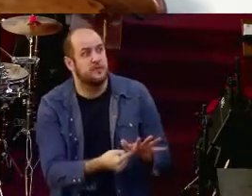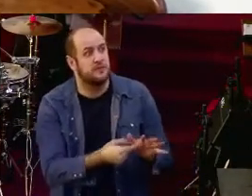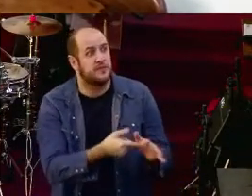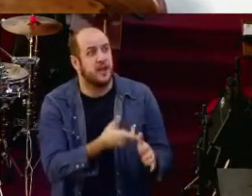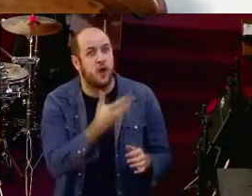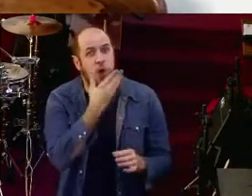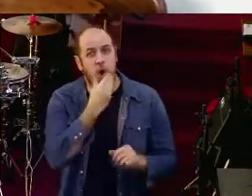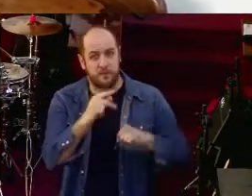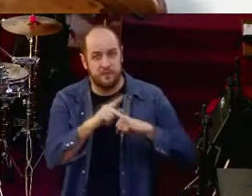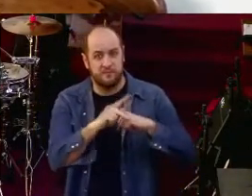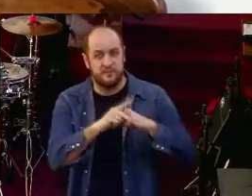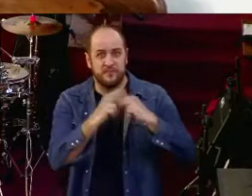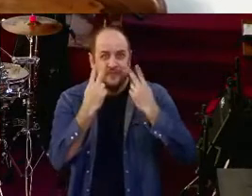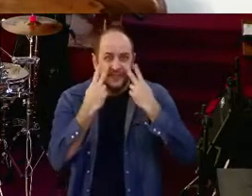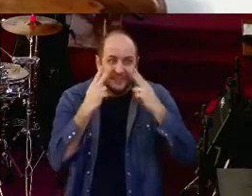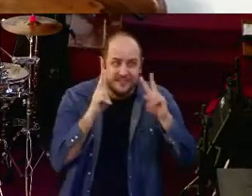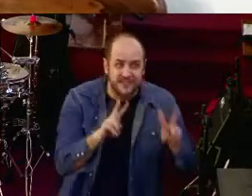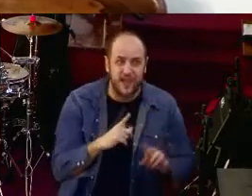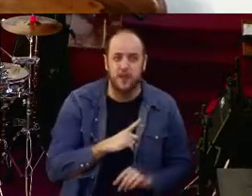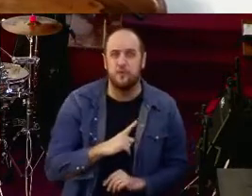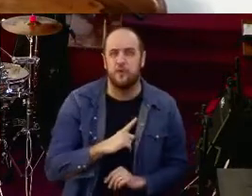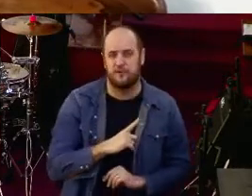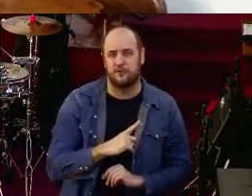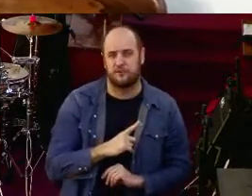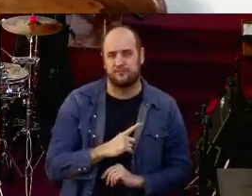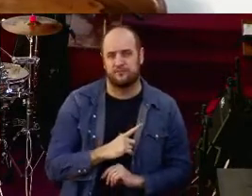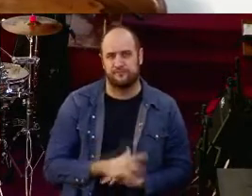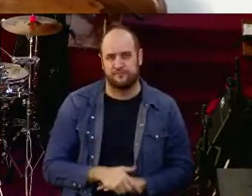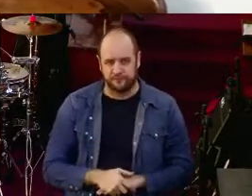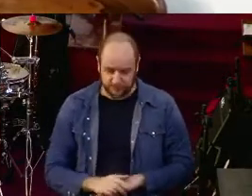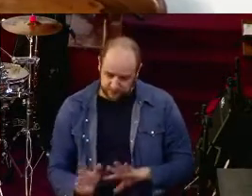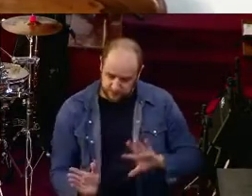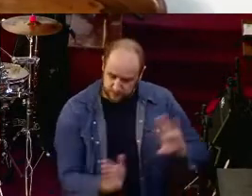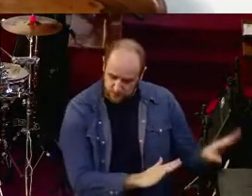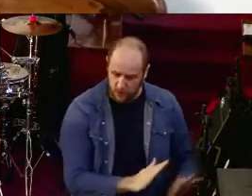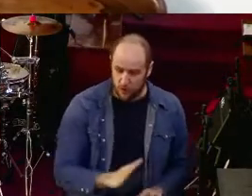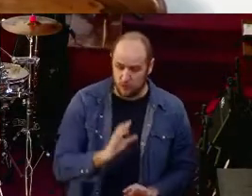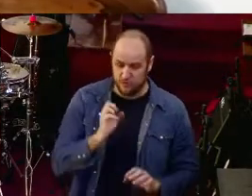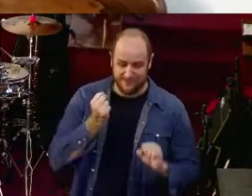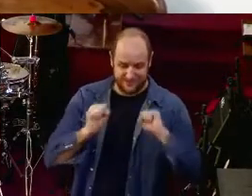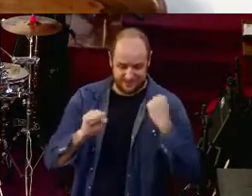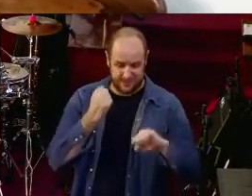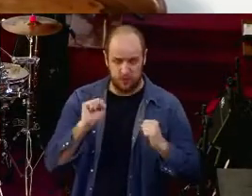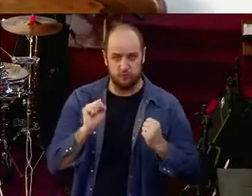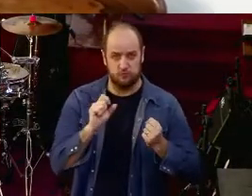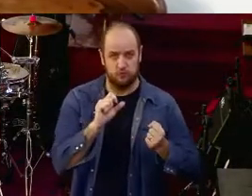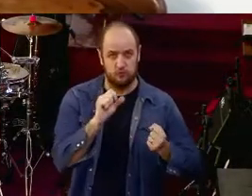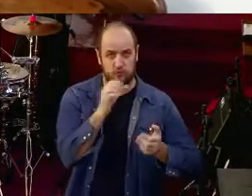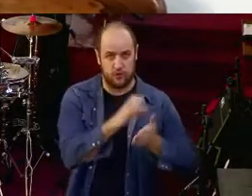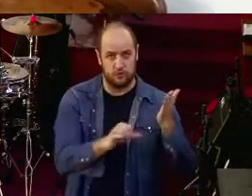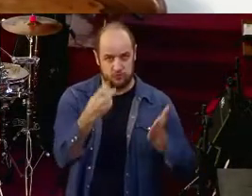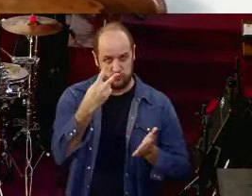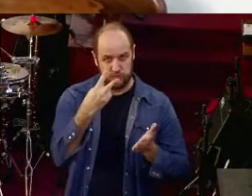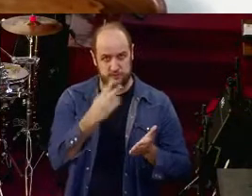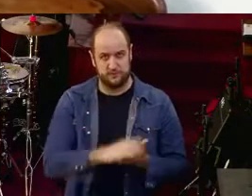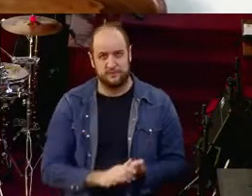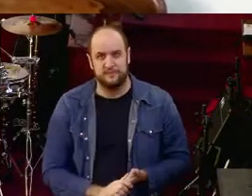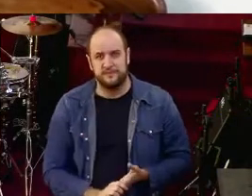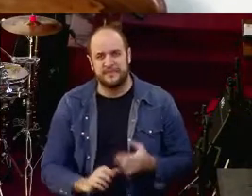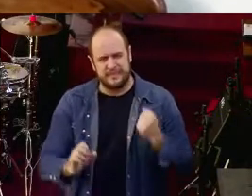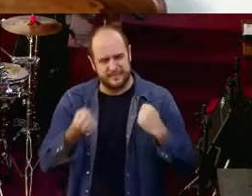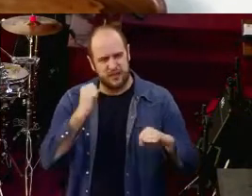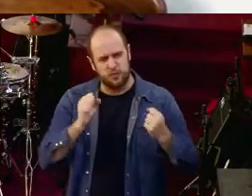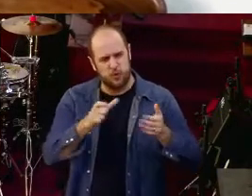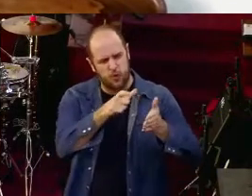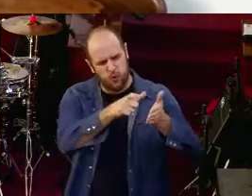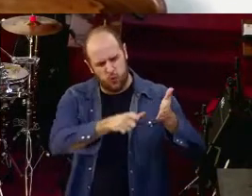da transfiguração. No Salmo de número 2, que nós vimos agora há pouco, o Salmo de número 2 é grande, eu